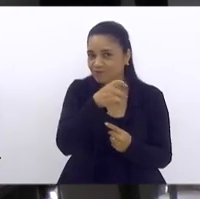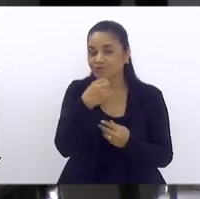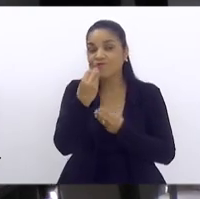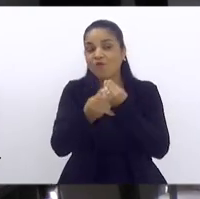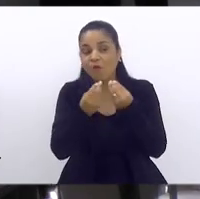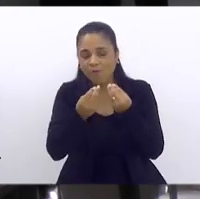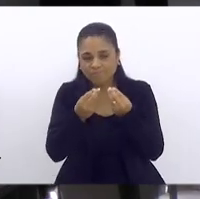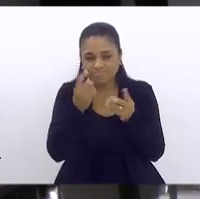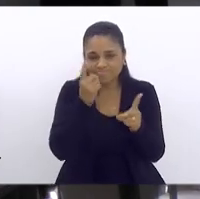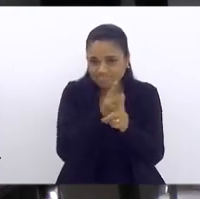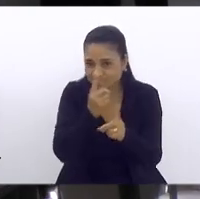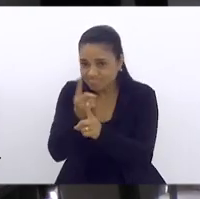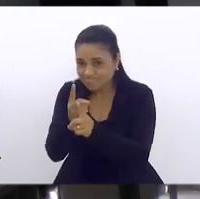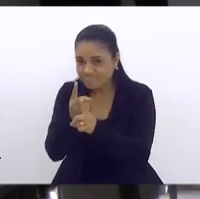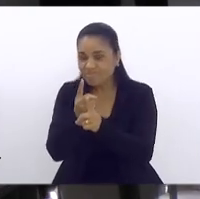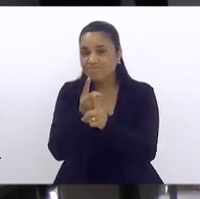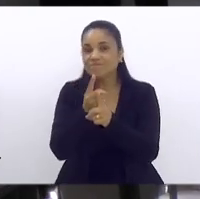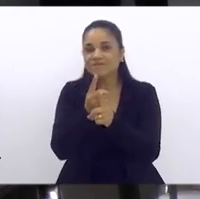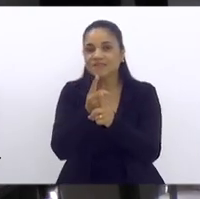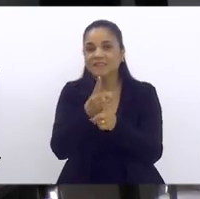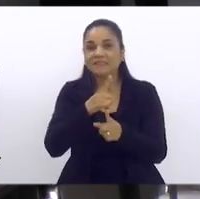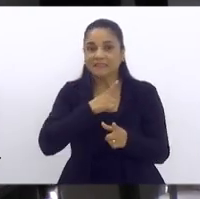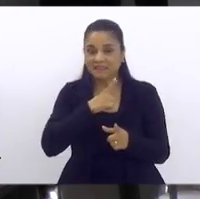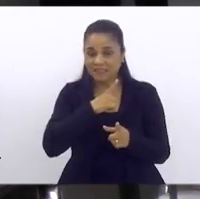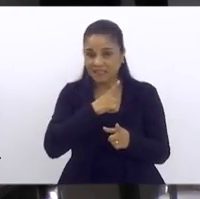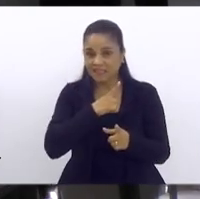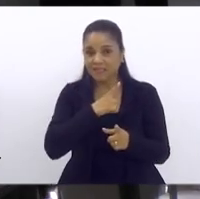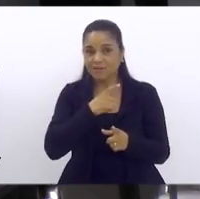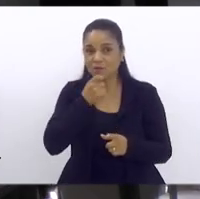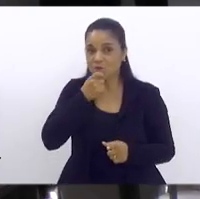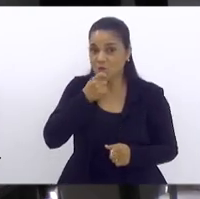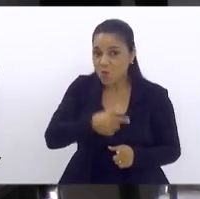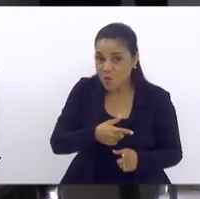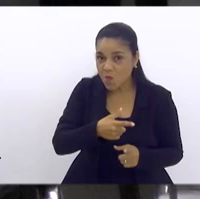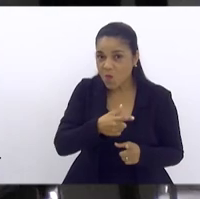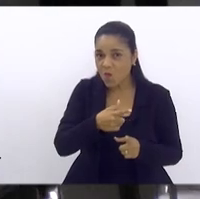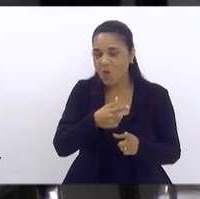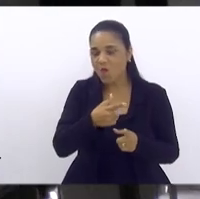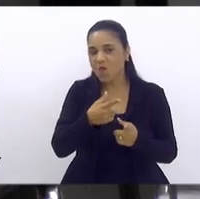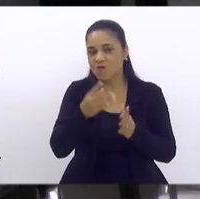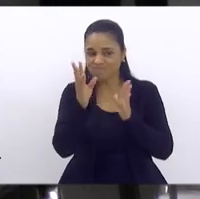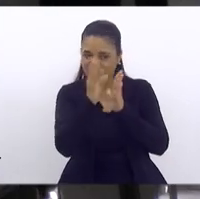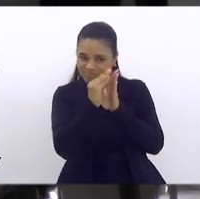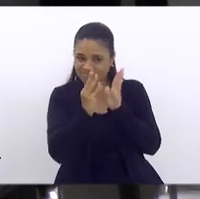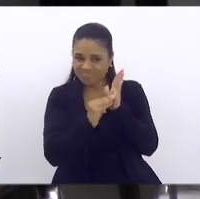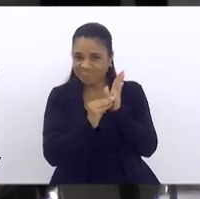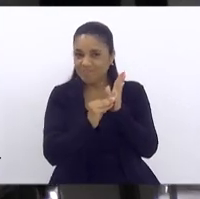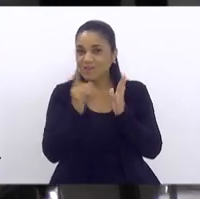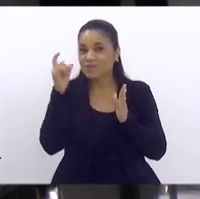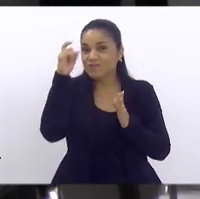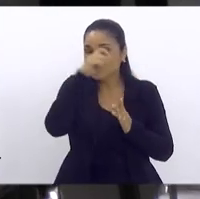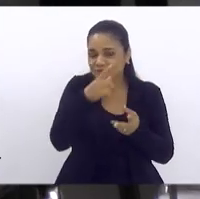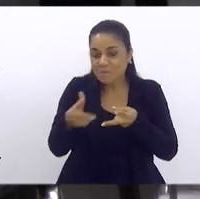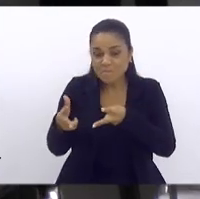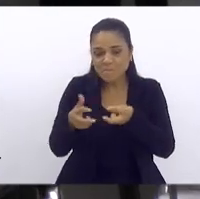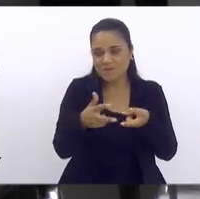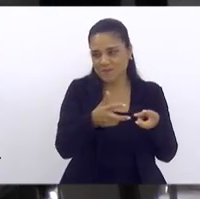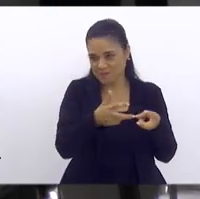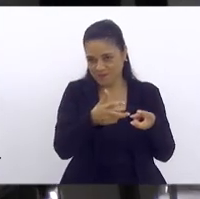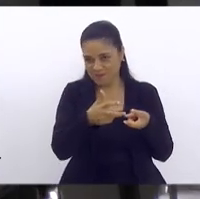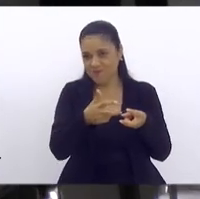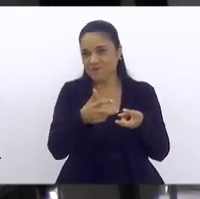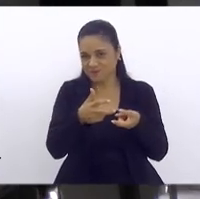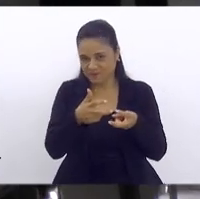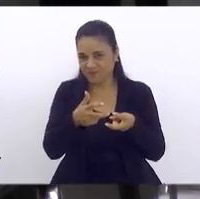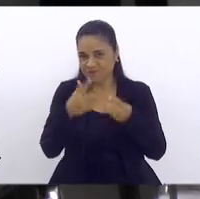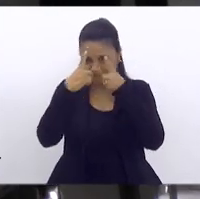materialidade, quando a gente tem ainda a entrada do humor nesse contexto, se torna ainda mais difícil. Porque é isso, você usa